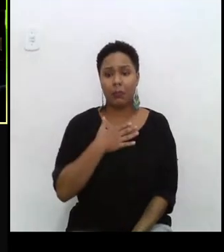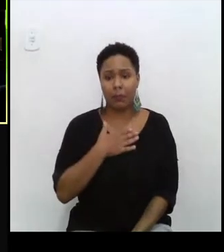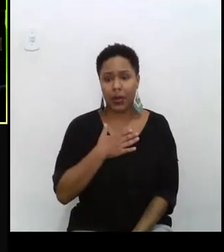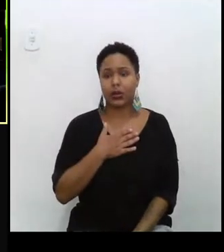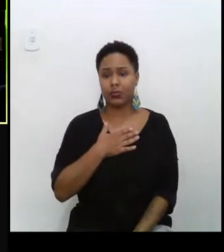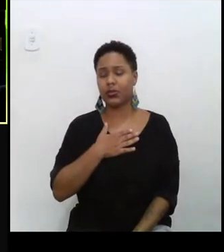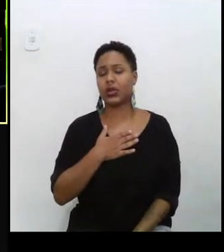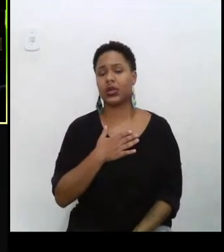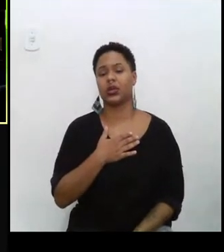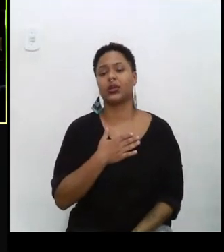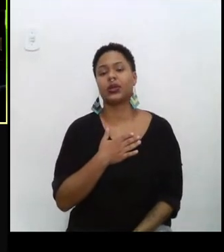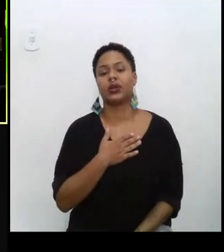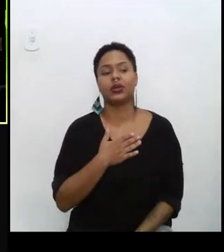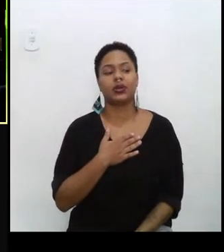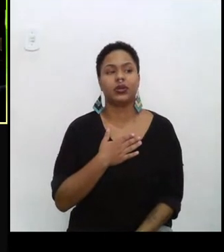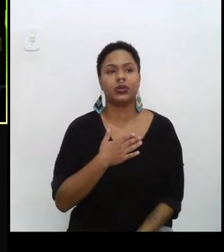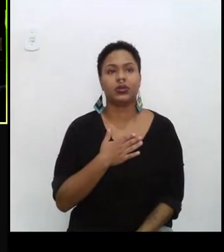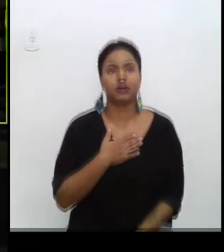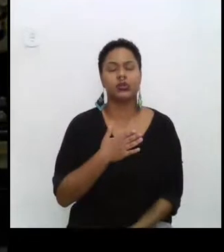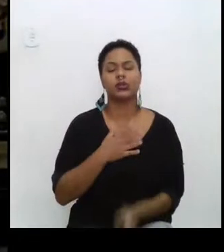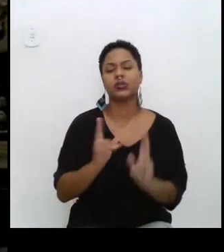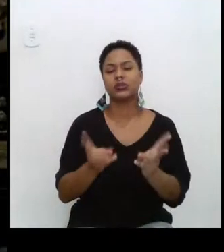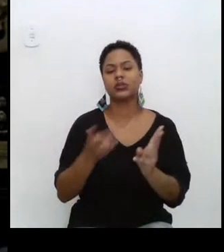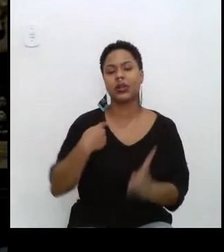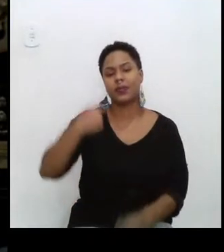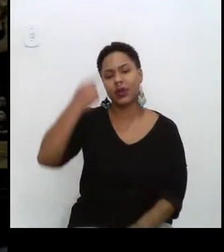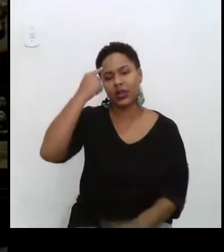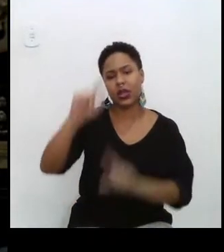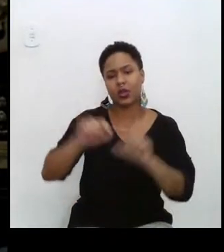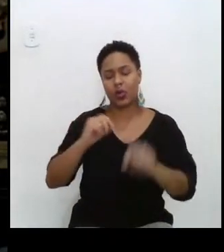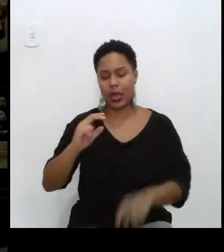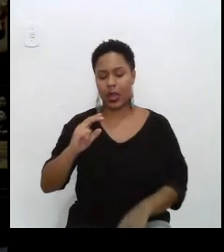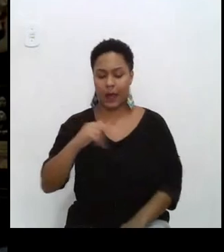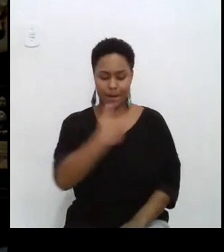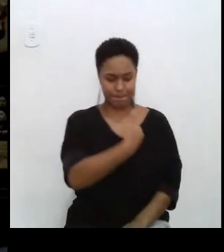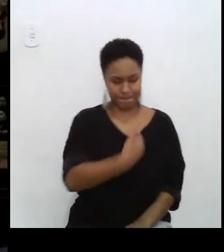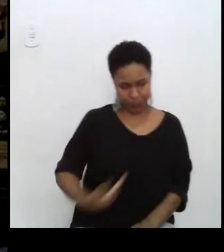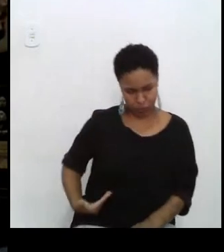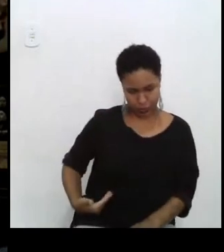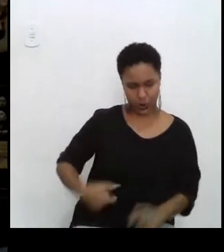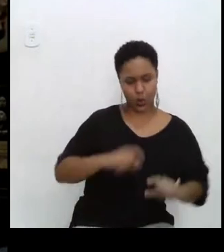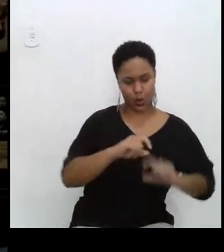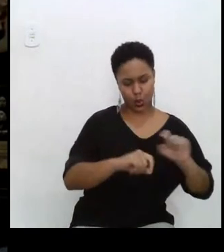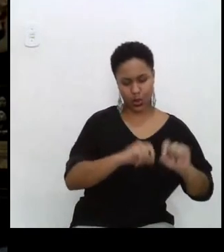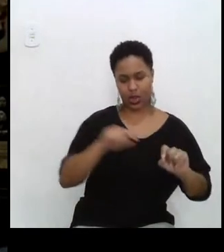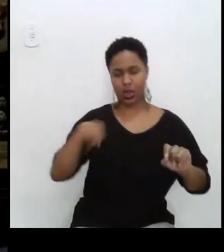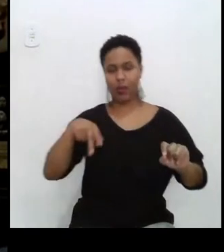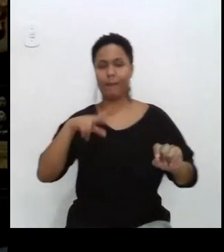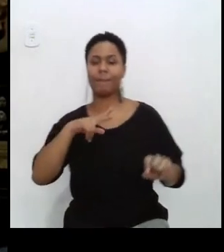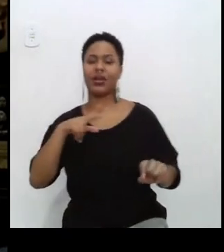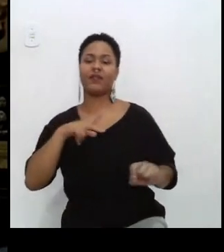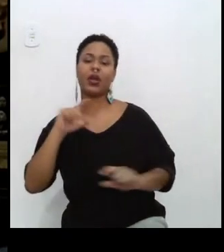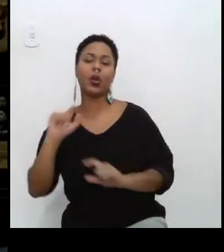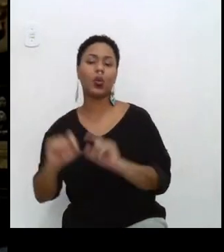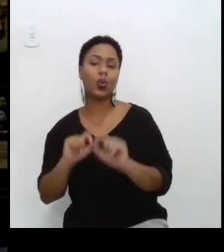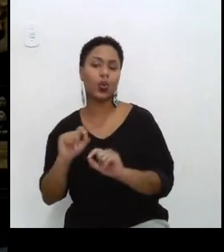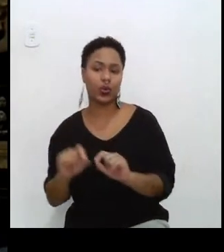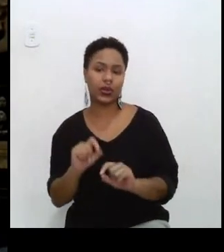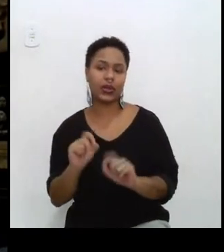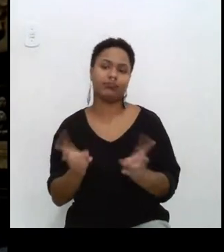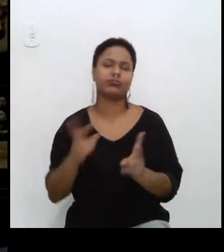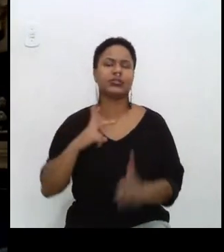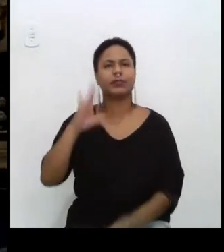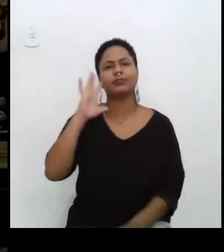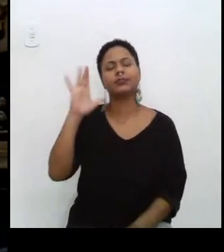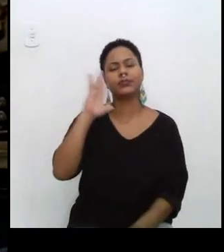Side of both Public and Private sectors of the Economy and